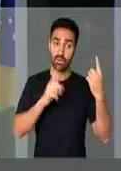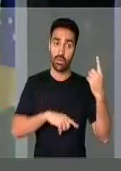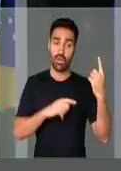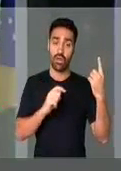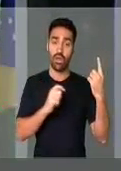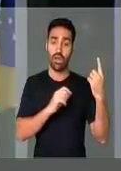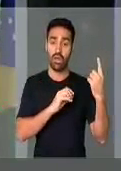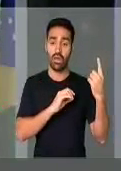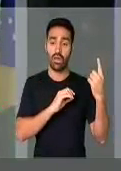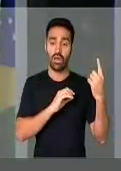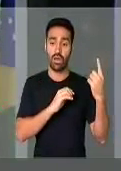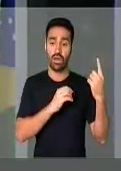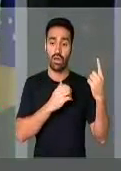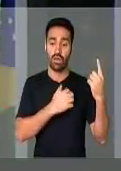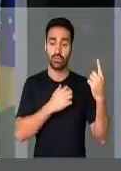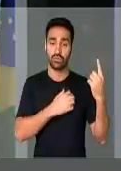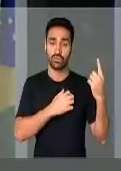me engano.